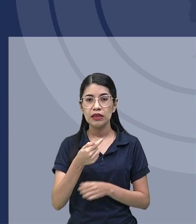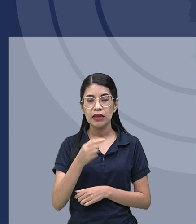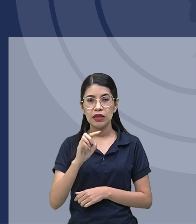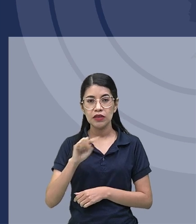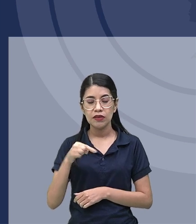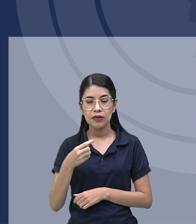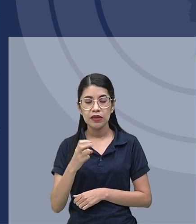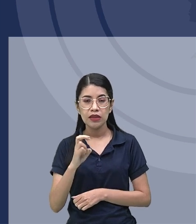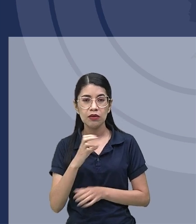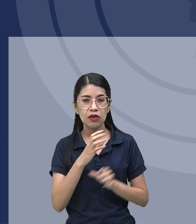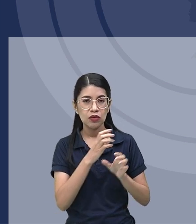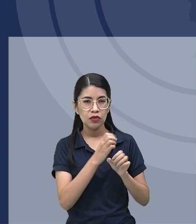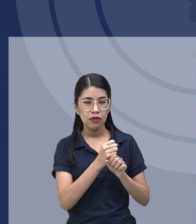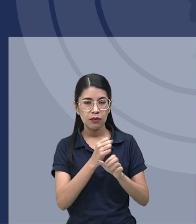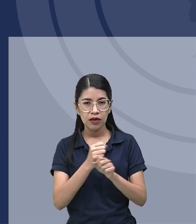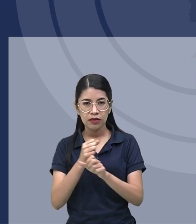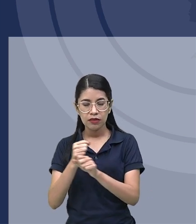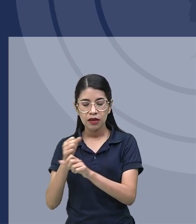somando todas aquelas